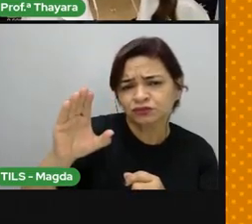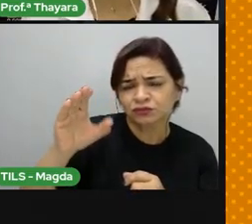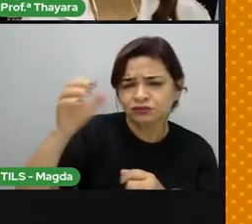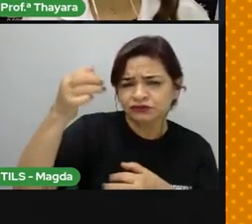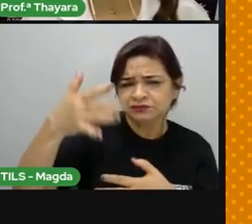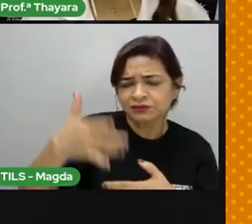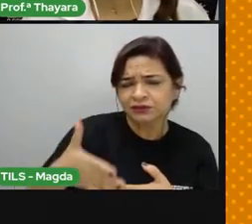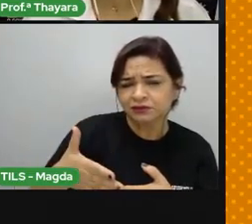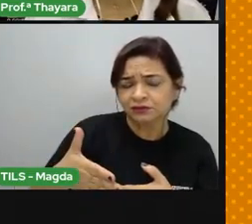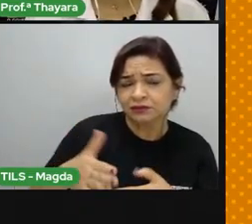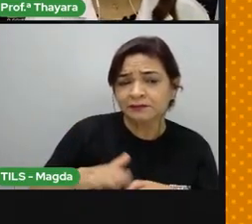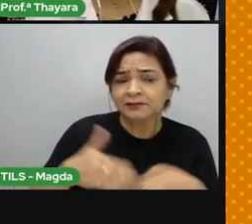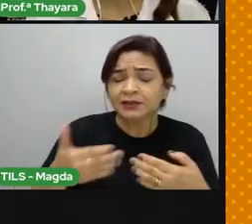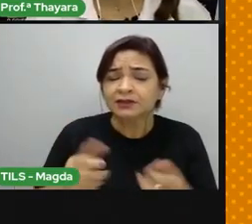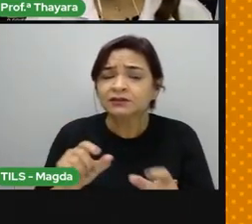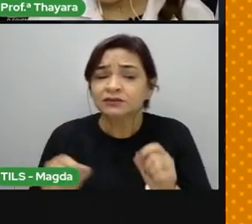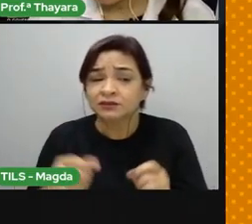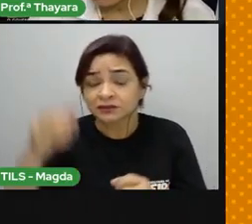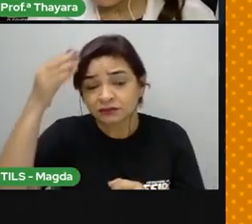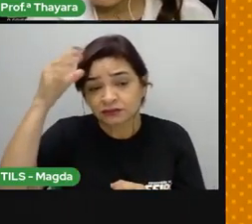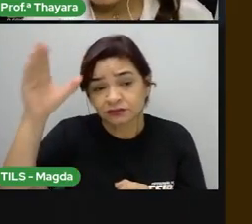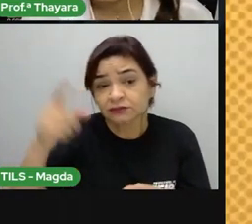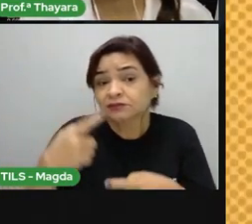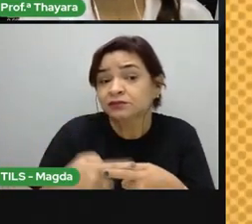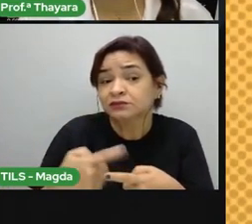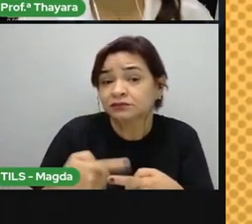que ela tem a ver com cultura? Vamos lá.